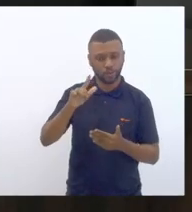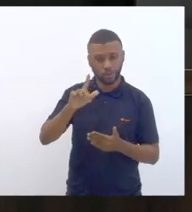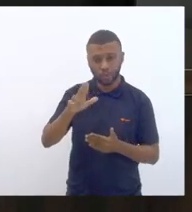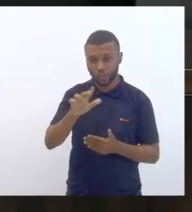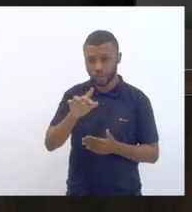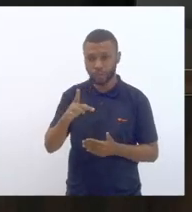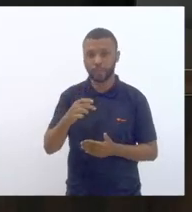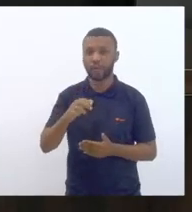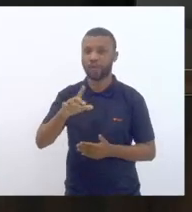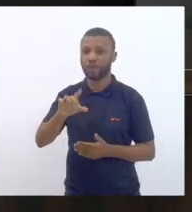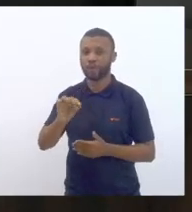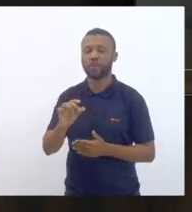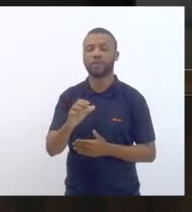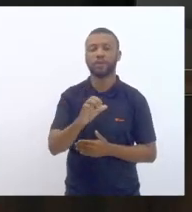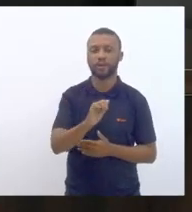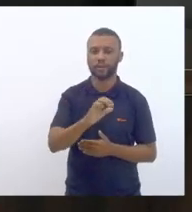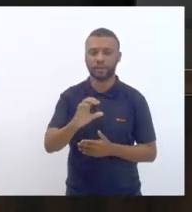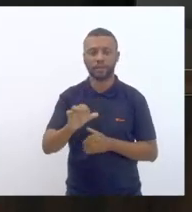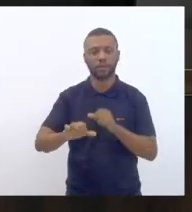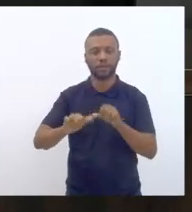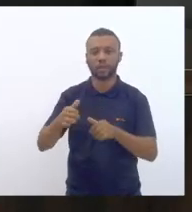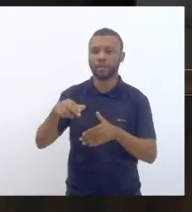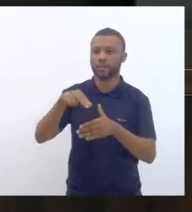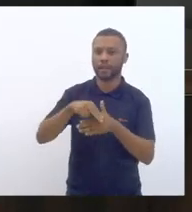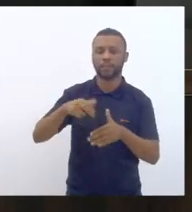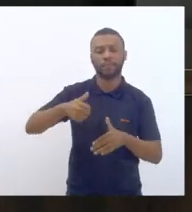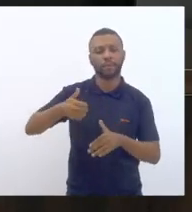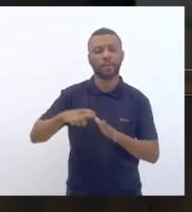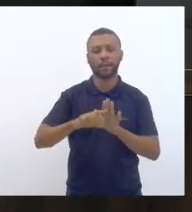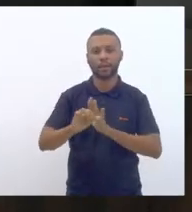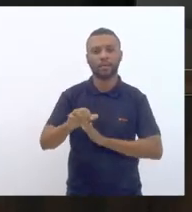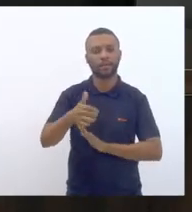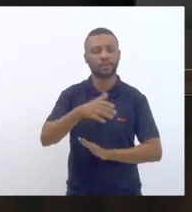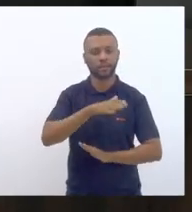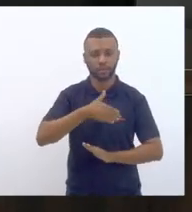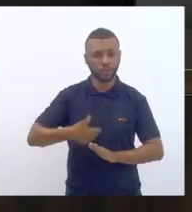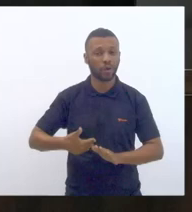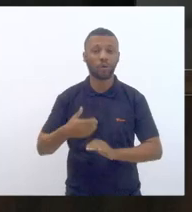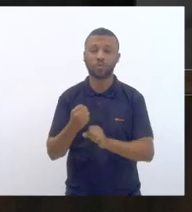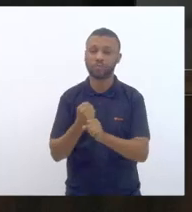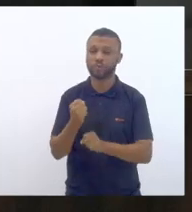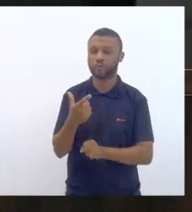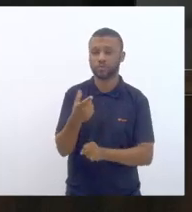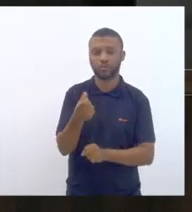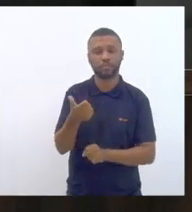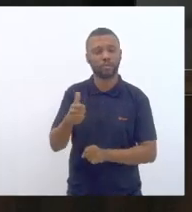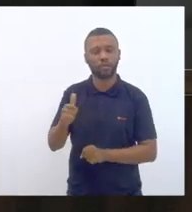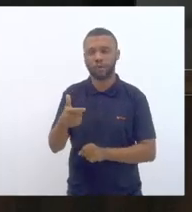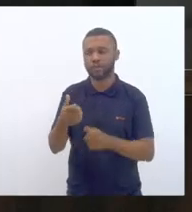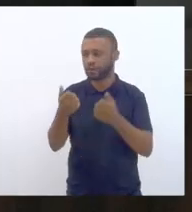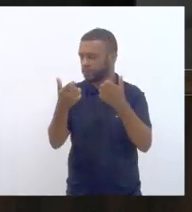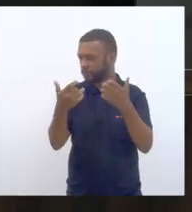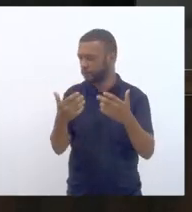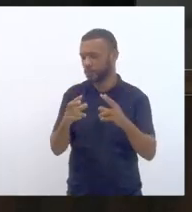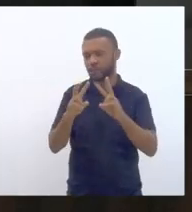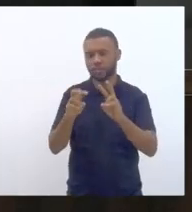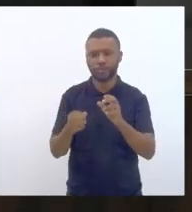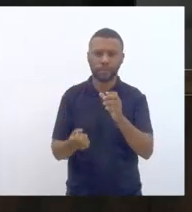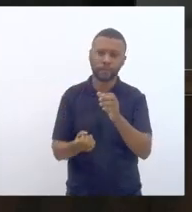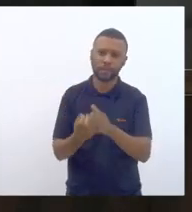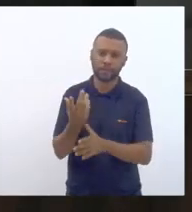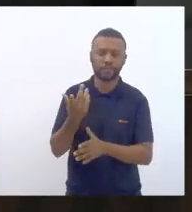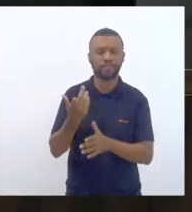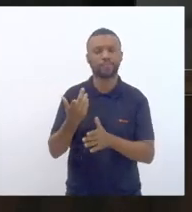altera o anexo 1º da Lei Estadual 6.114, de 19 de dezembro de 2011, que dispõe sobre a criação da carreira